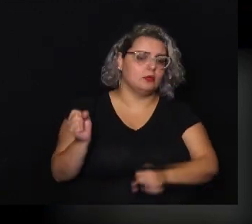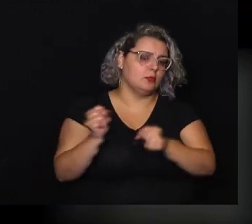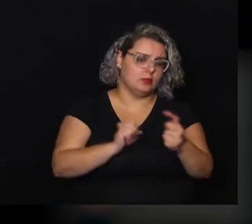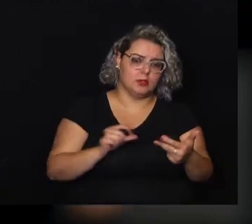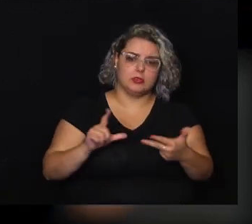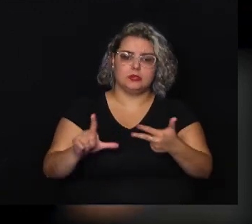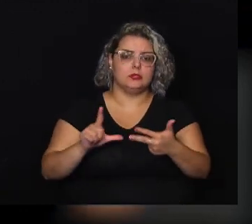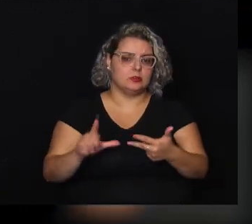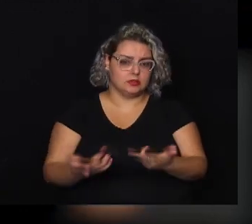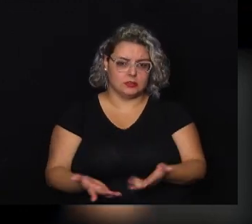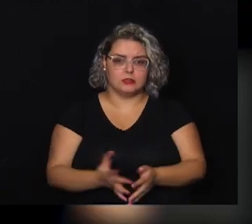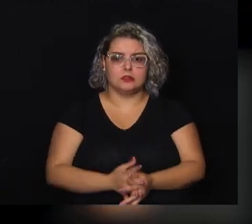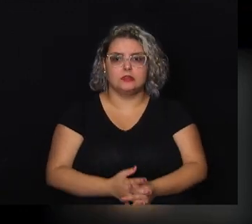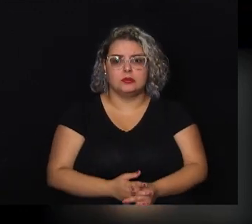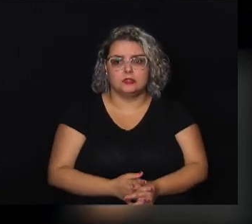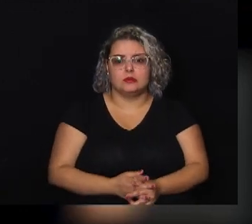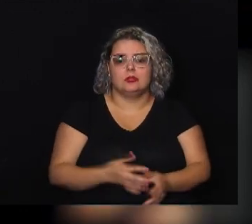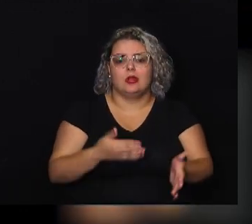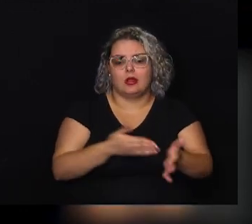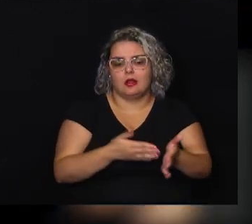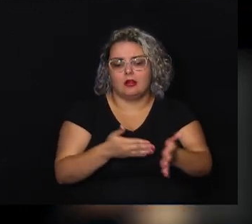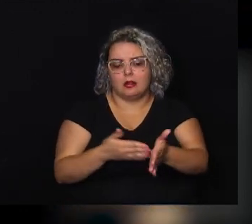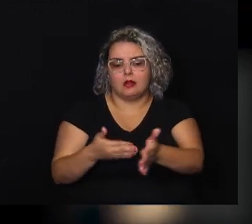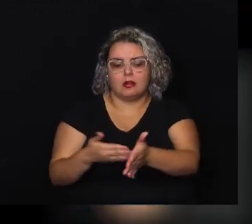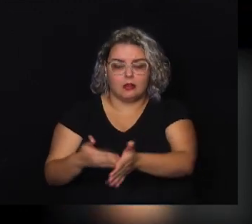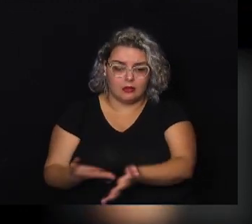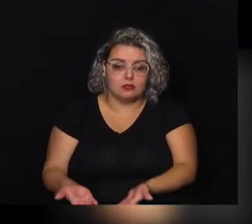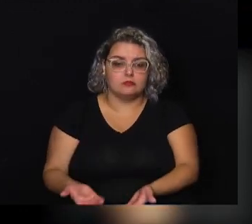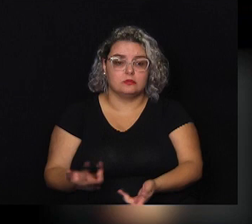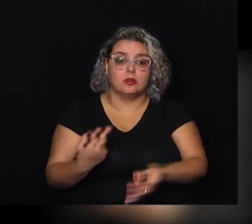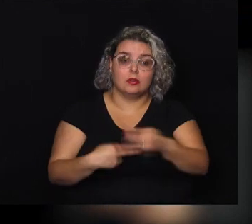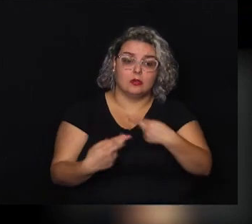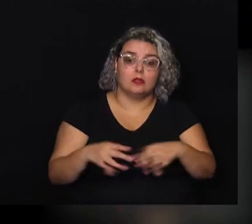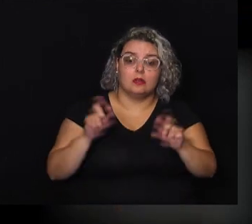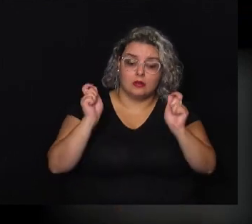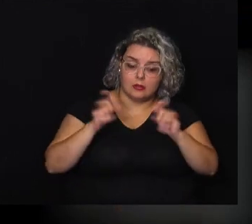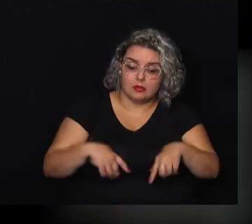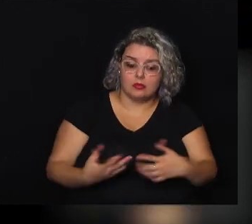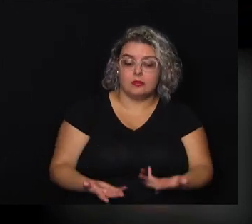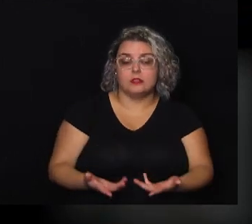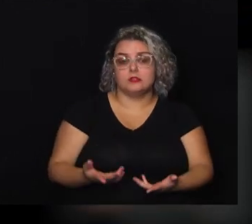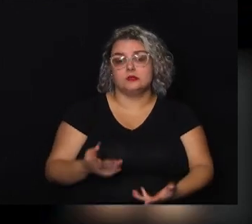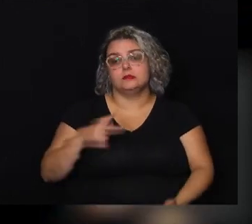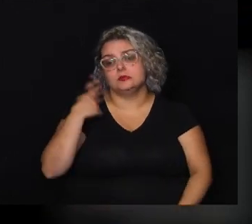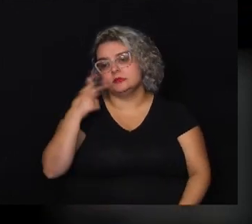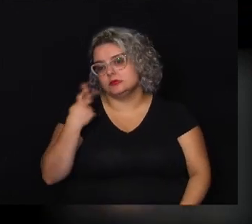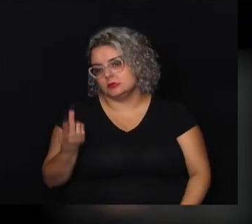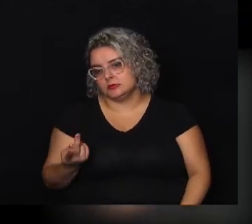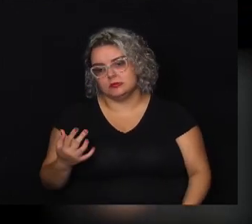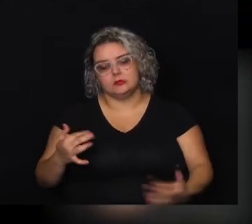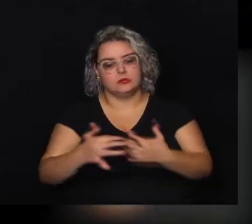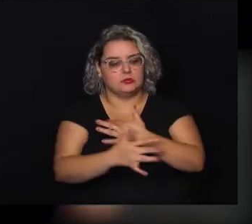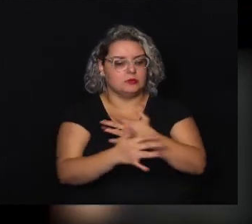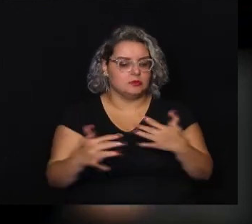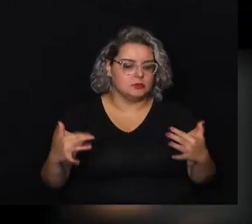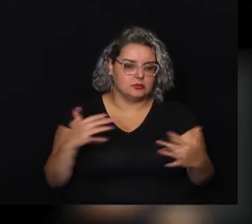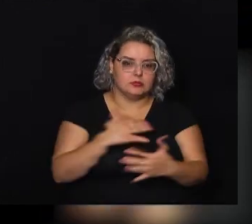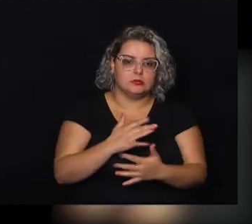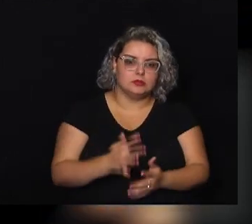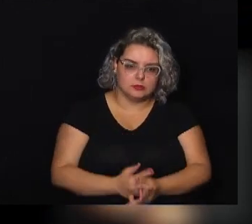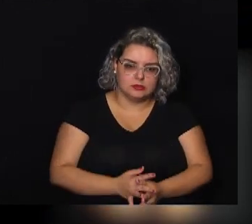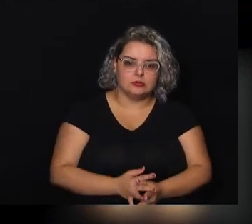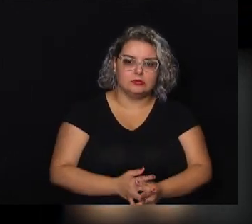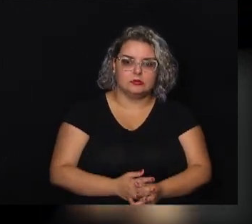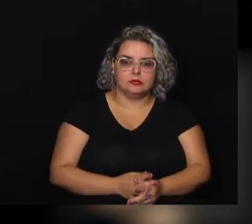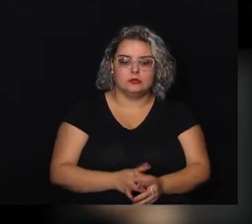Legislativo é muito limitado em relação à eficiência das políticas urbanas para direcionar